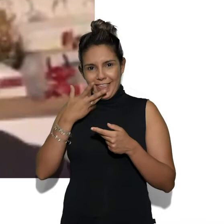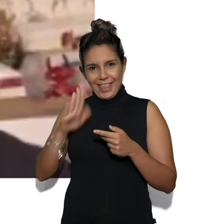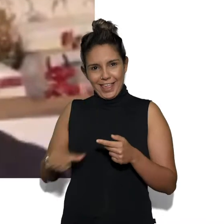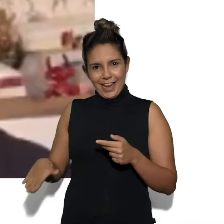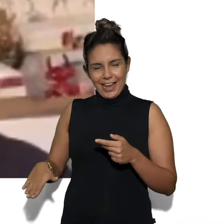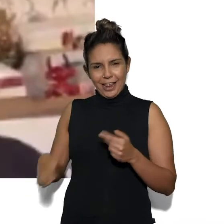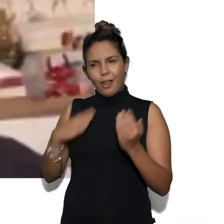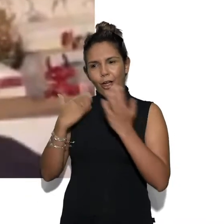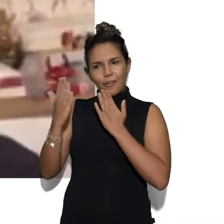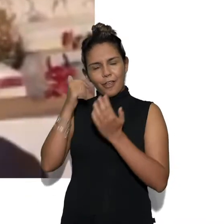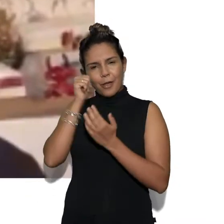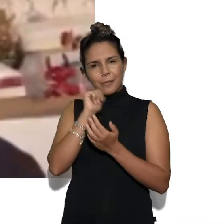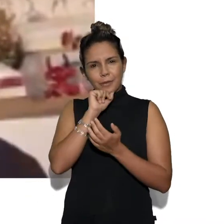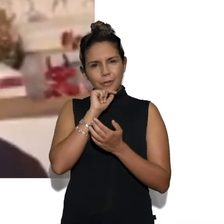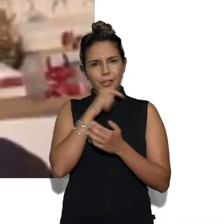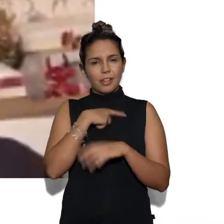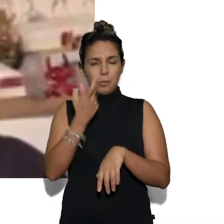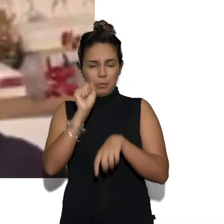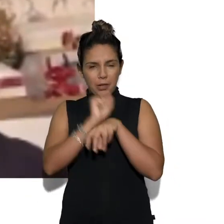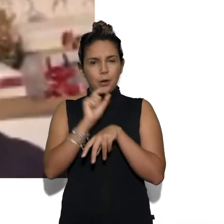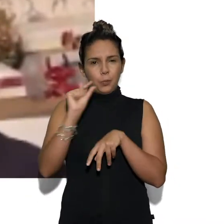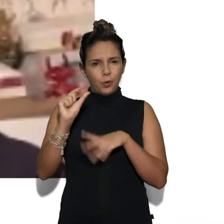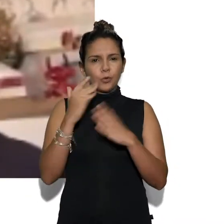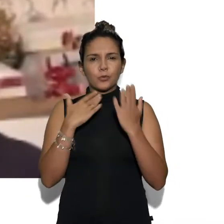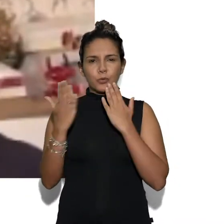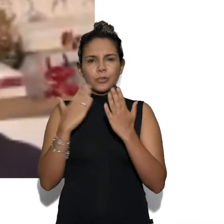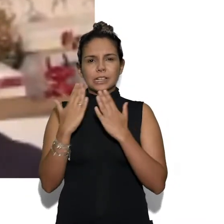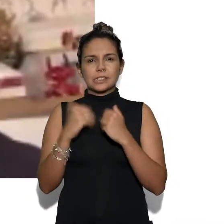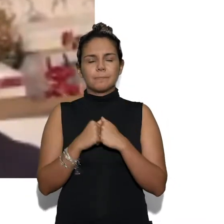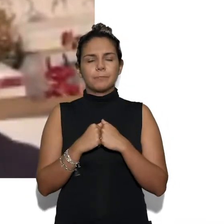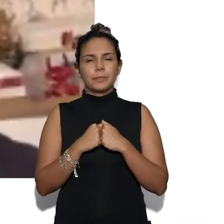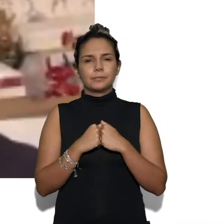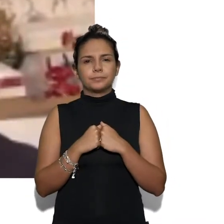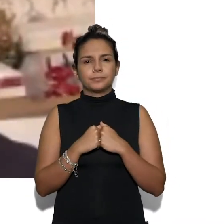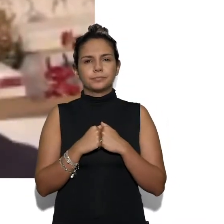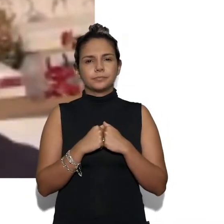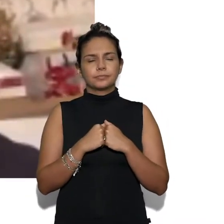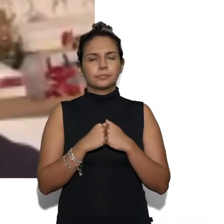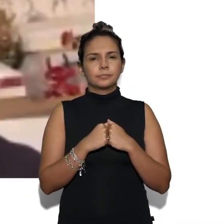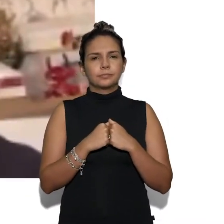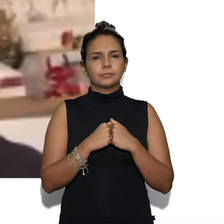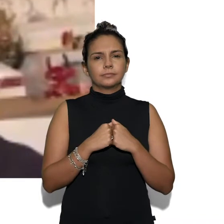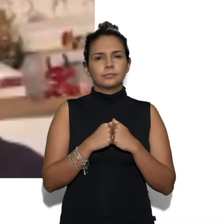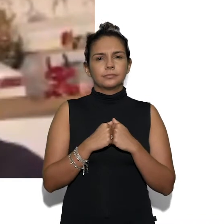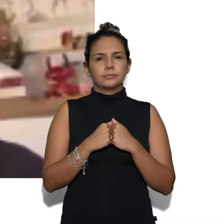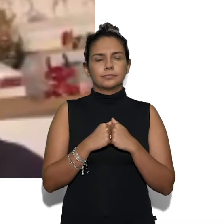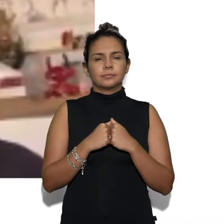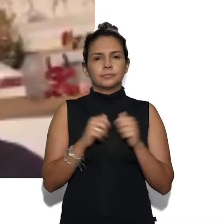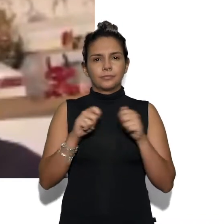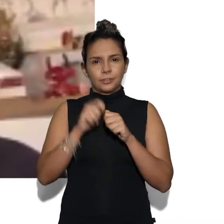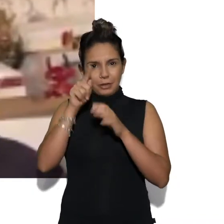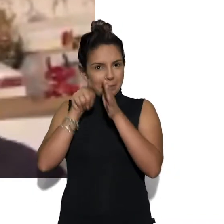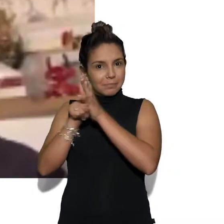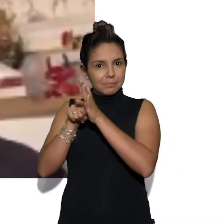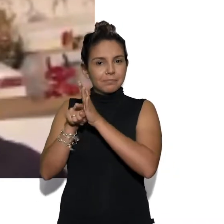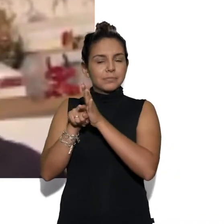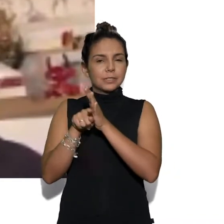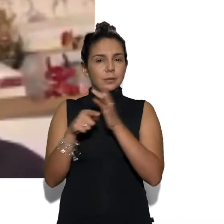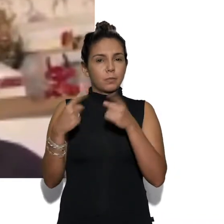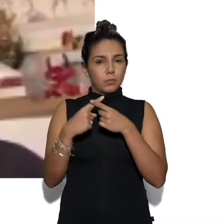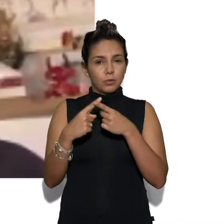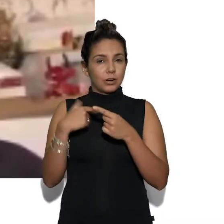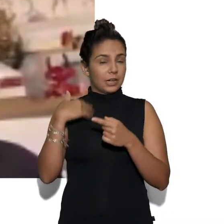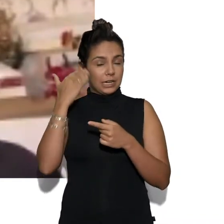pouco de conversar, assim, parei um pouco de fazer uma certa intenção de pesquisa, porque